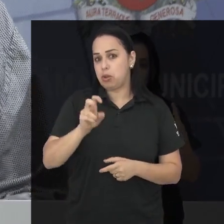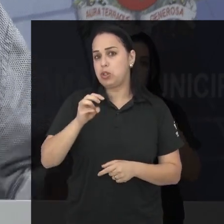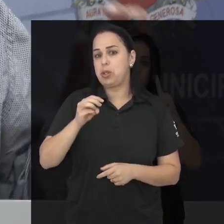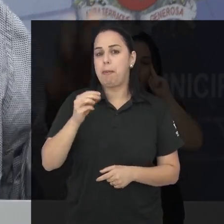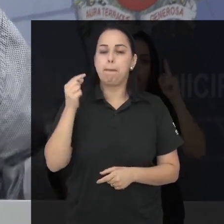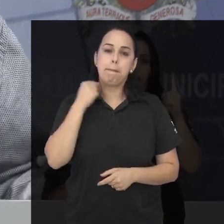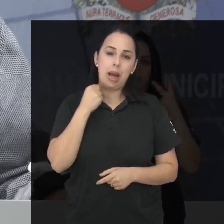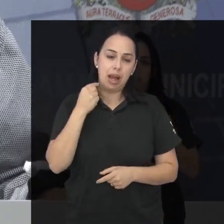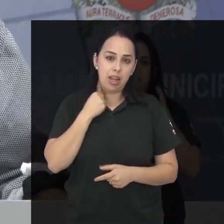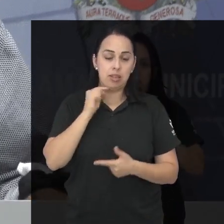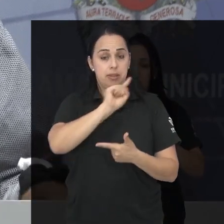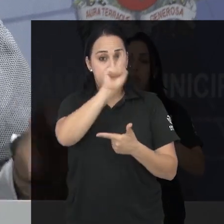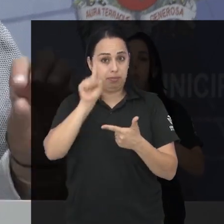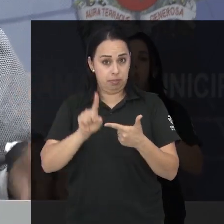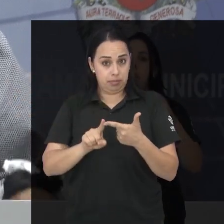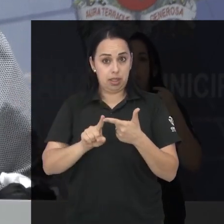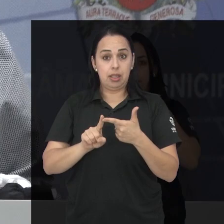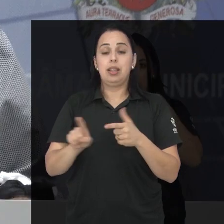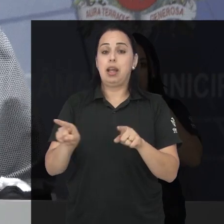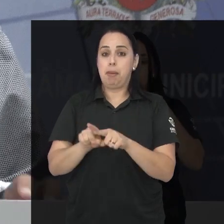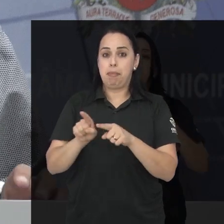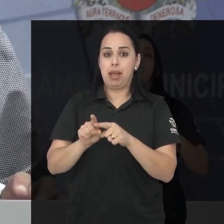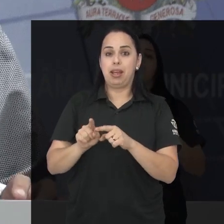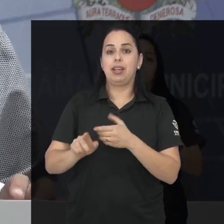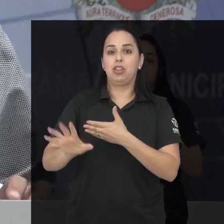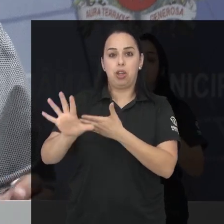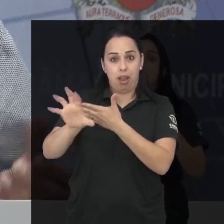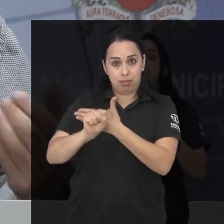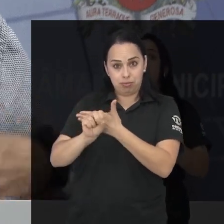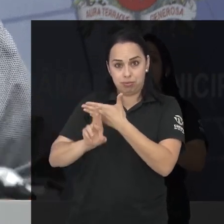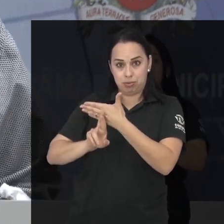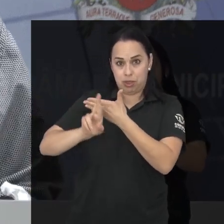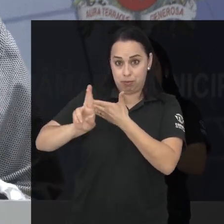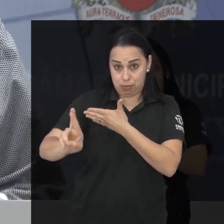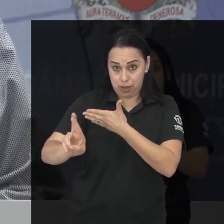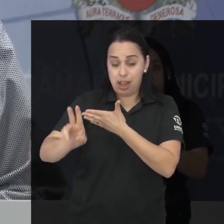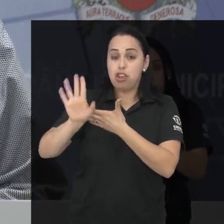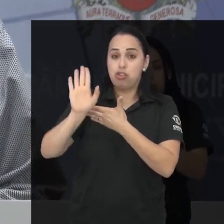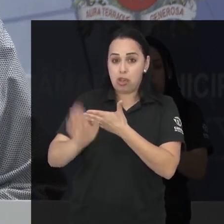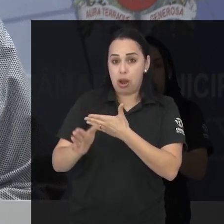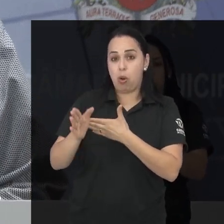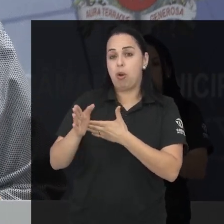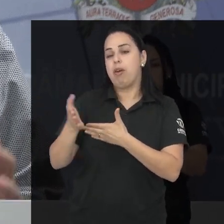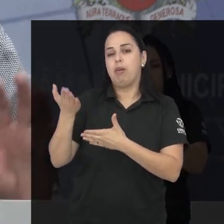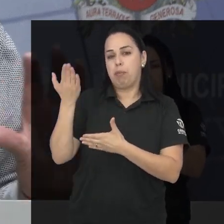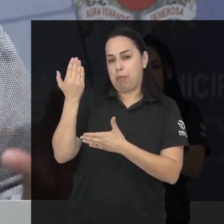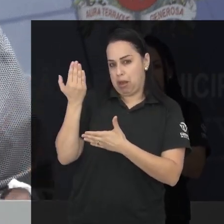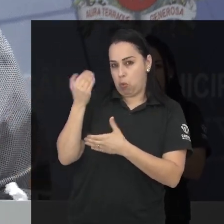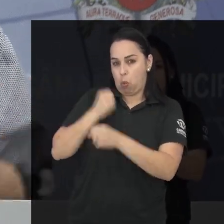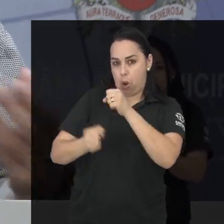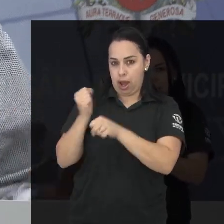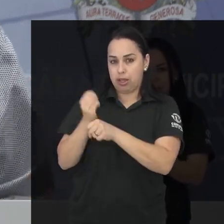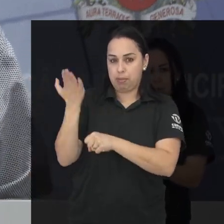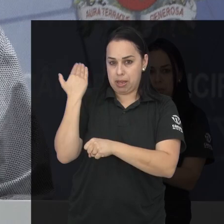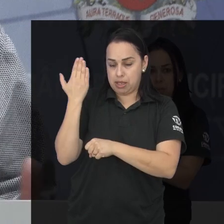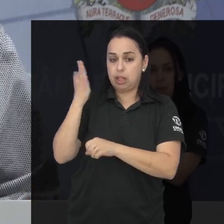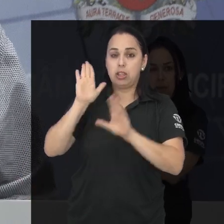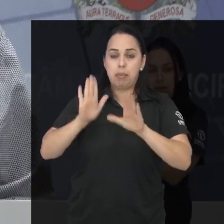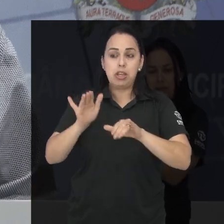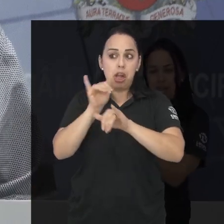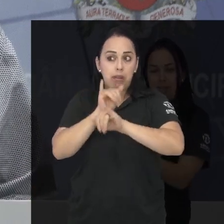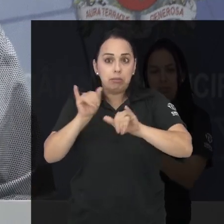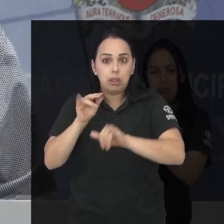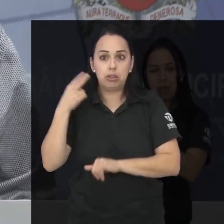maio, refiz através da ouvidoria no final do ano agora, certo? Onde foi para conhecimento de